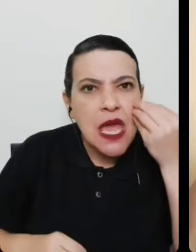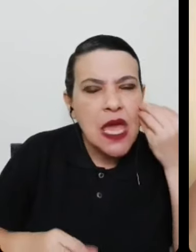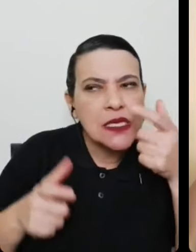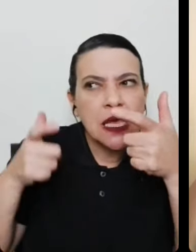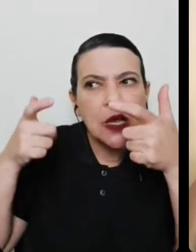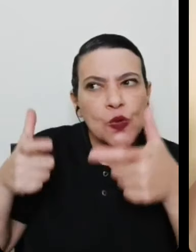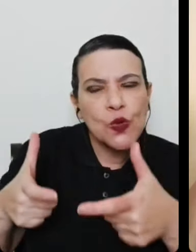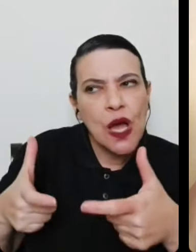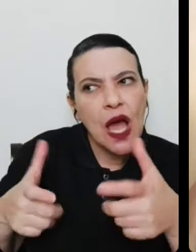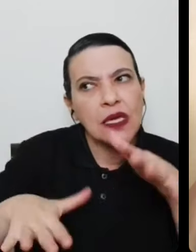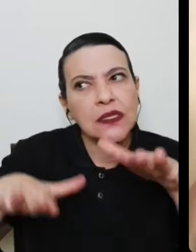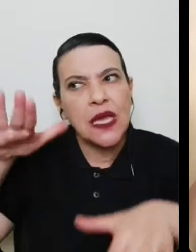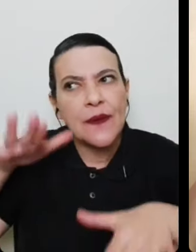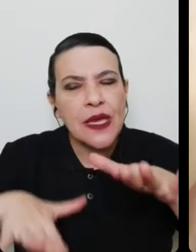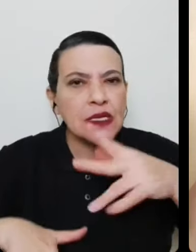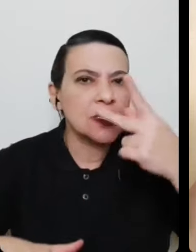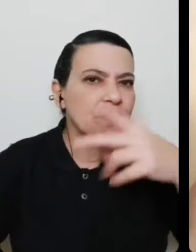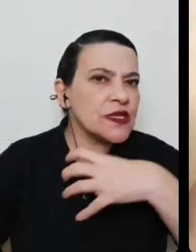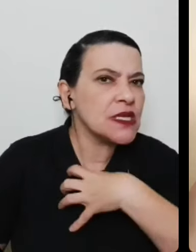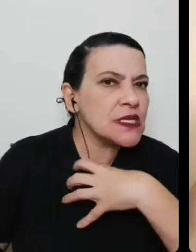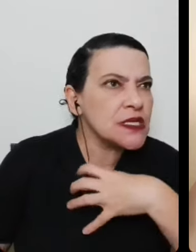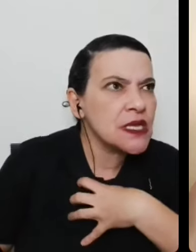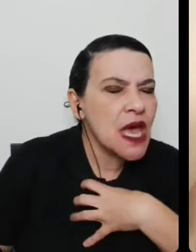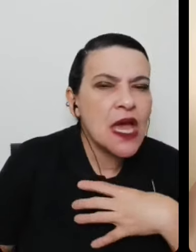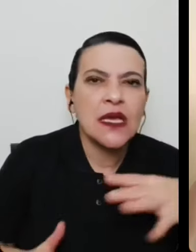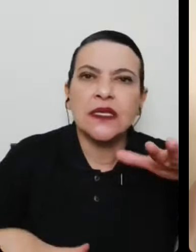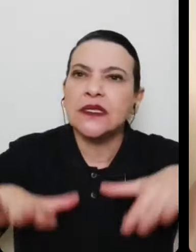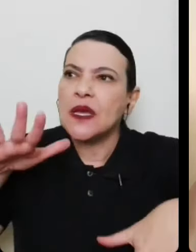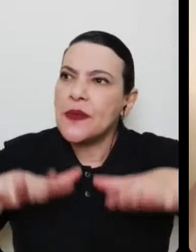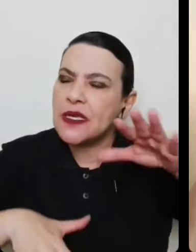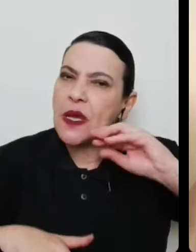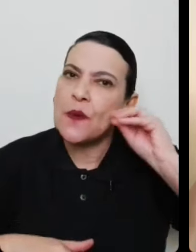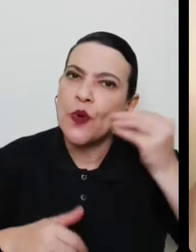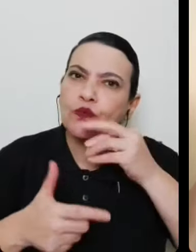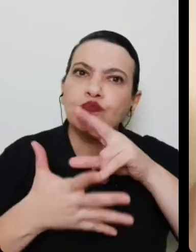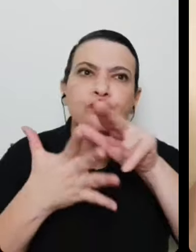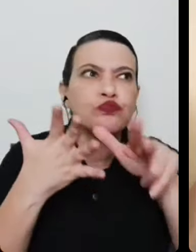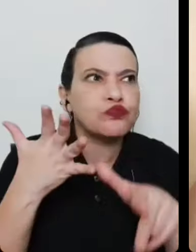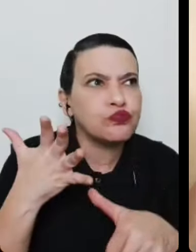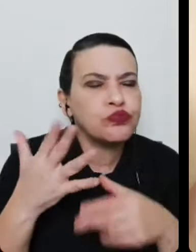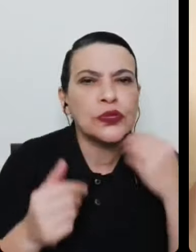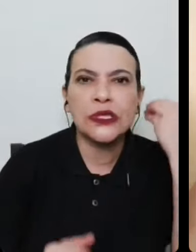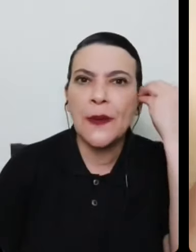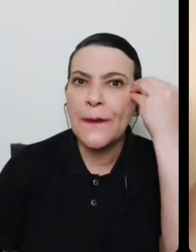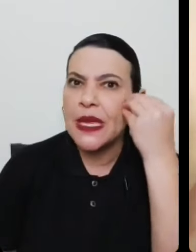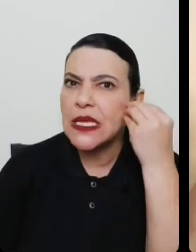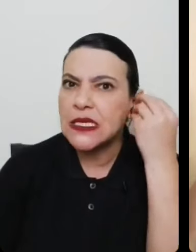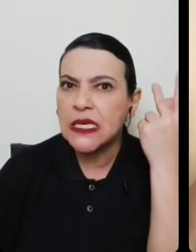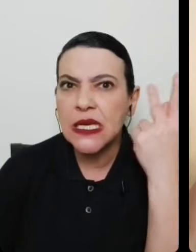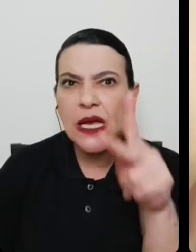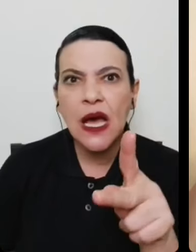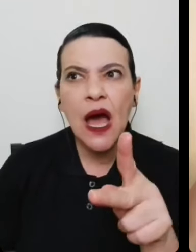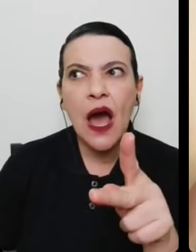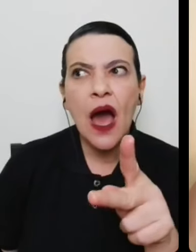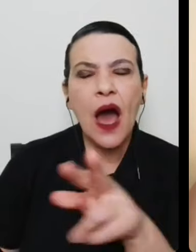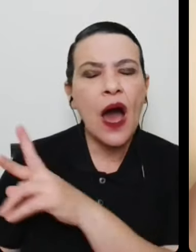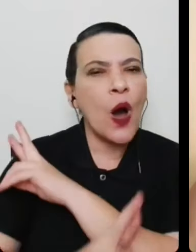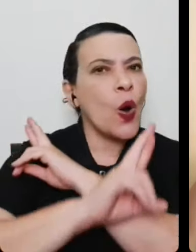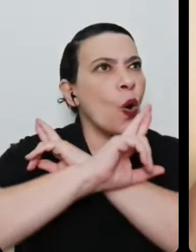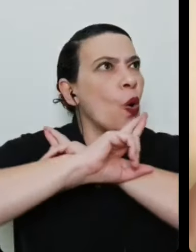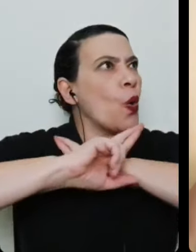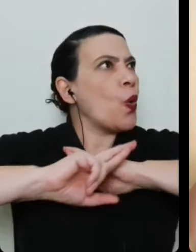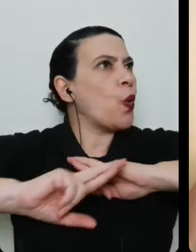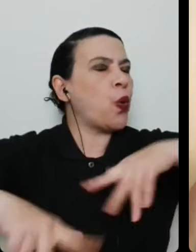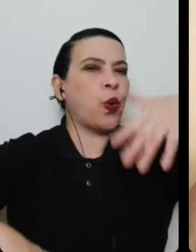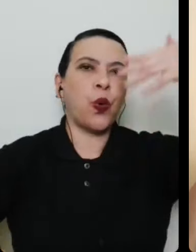do momento, dependendo de quem você seja, dependendo da possibilidade de experiencial que você tenha naquele